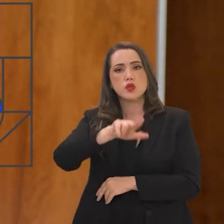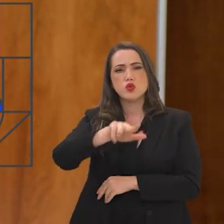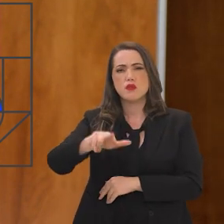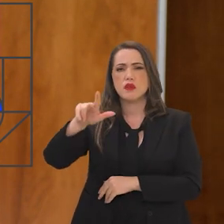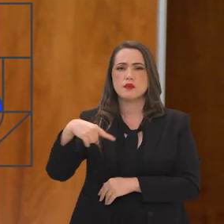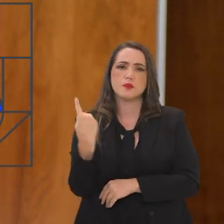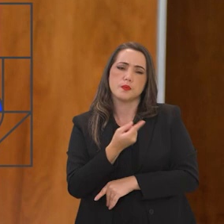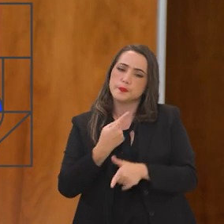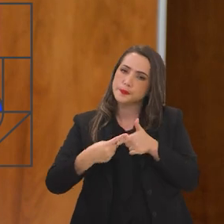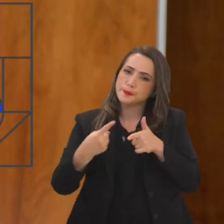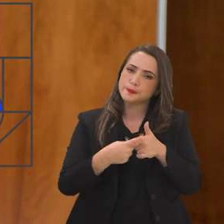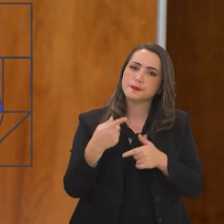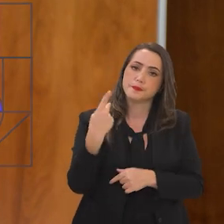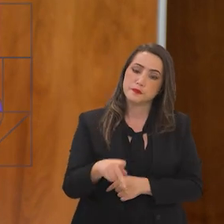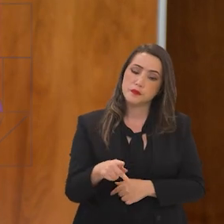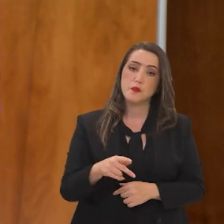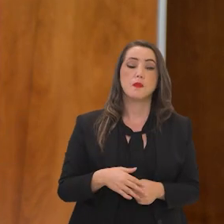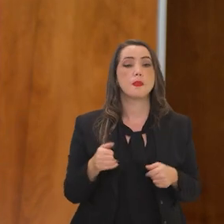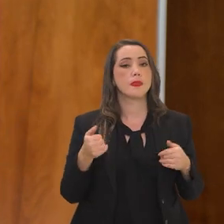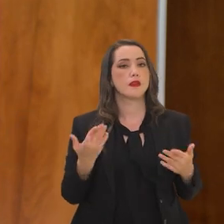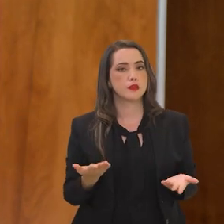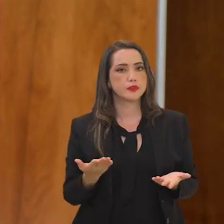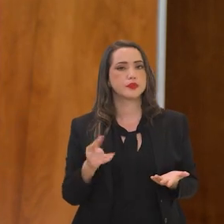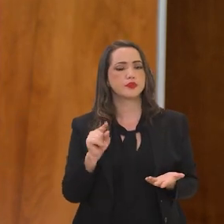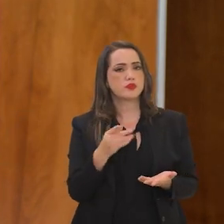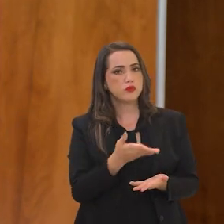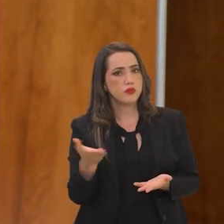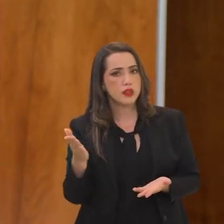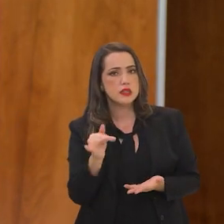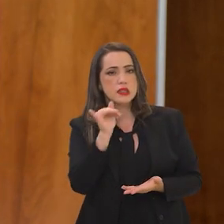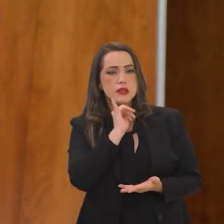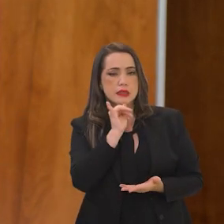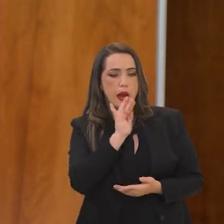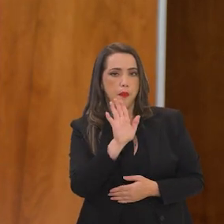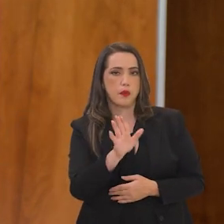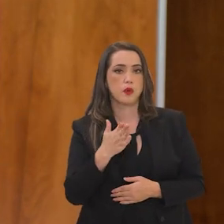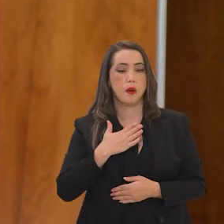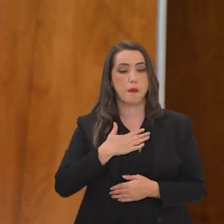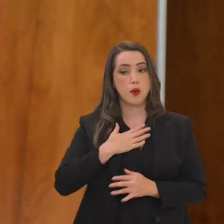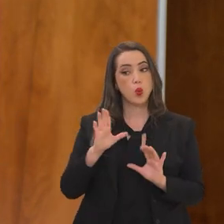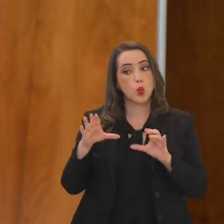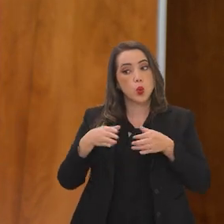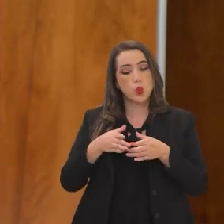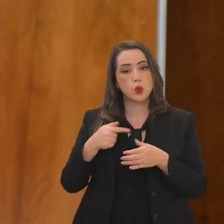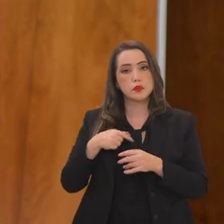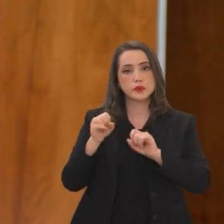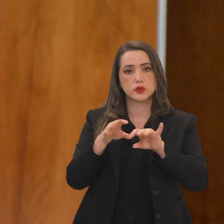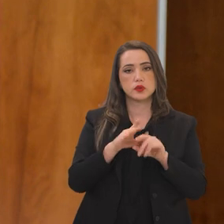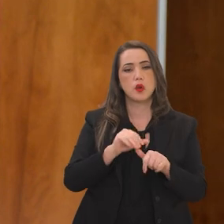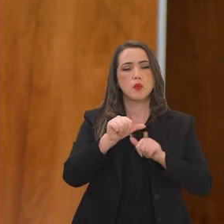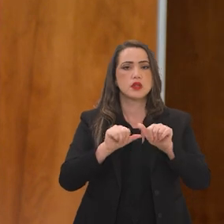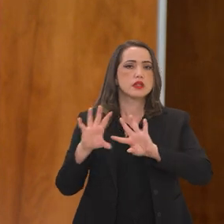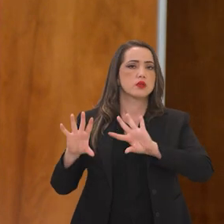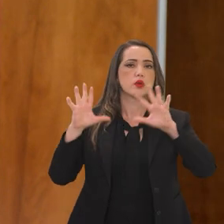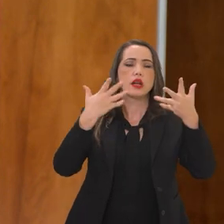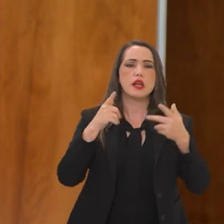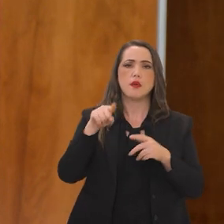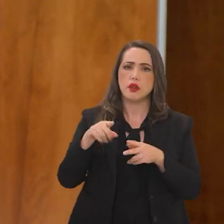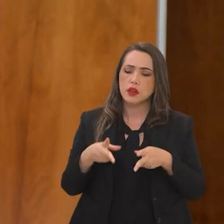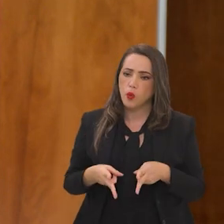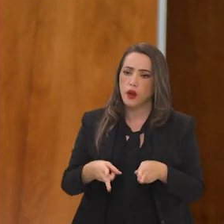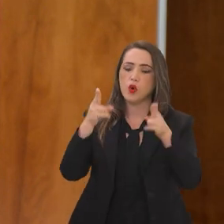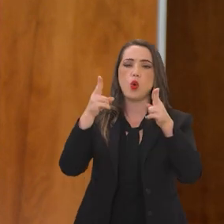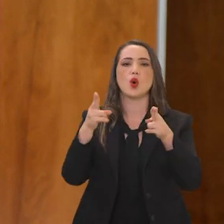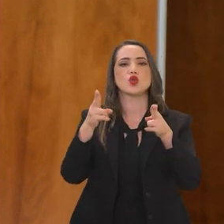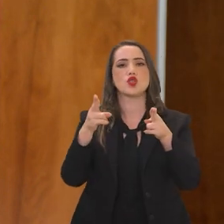diversas para os nossos problemas também então vou sempre voltar um pouco do exemplo da minha área questão de mudanças ambientais globais ela